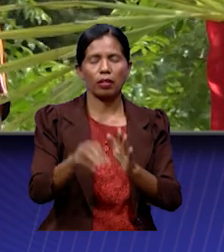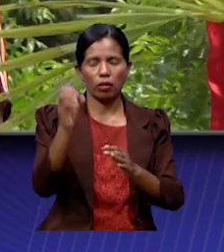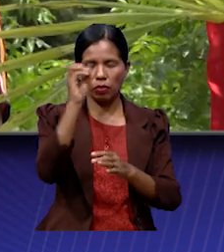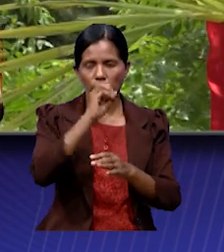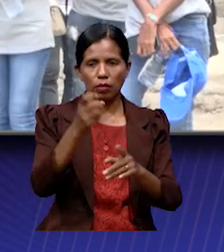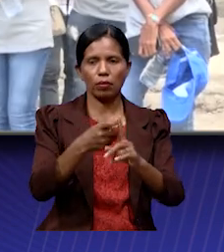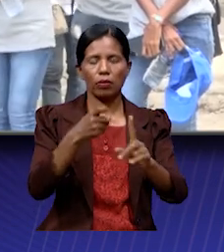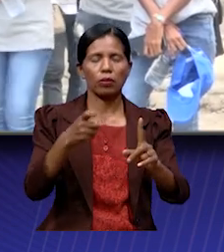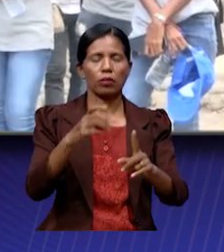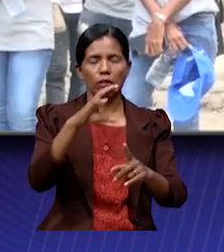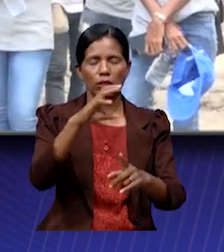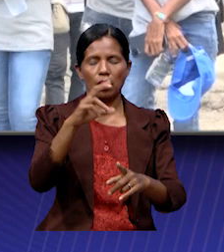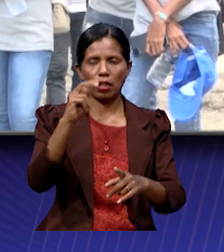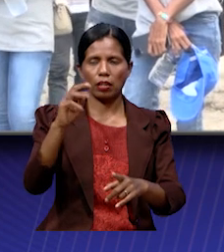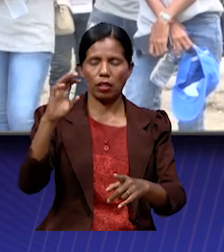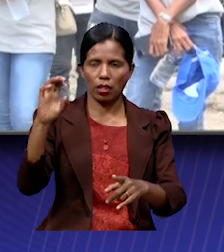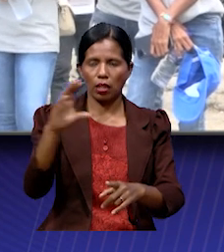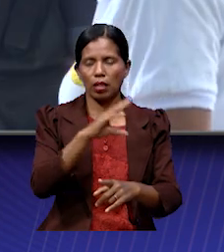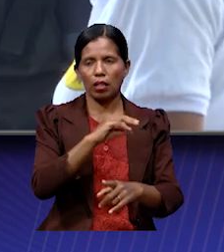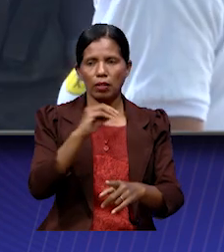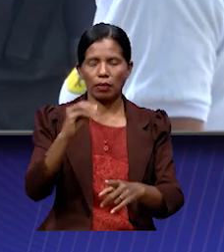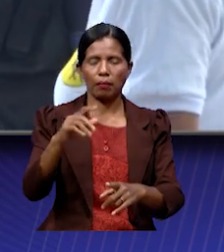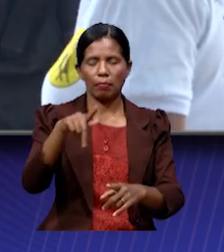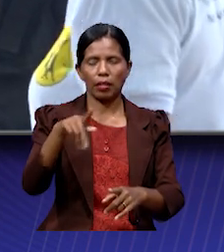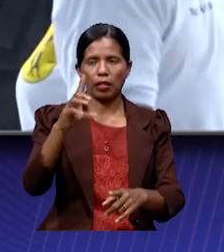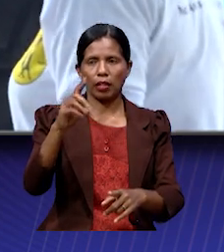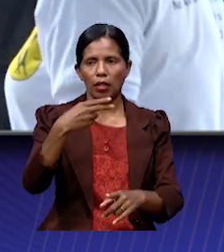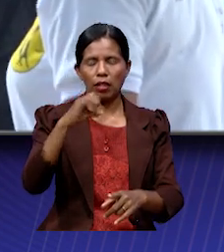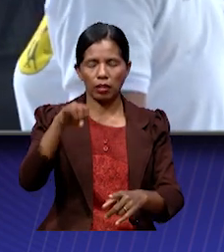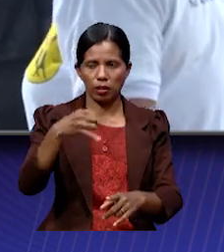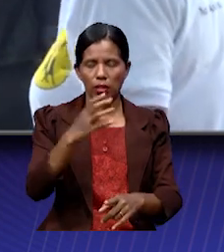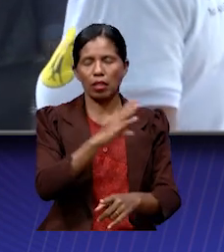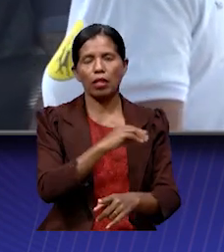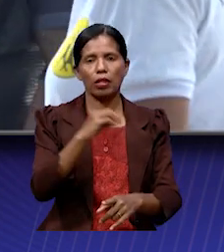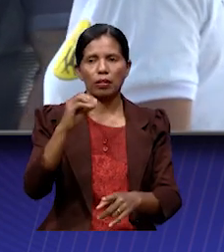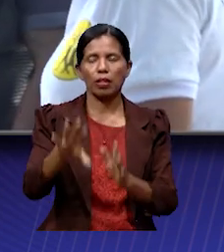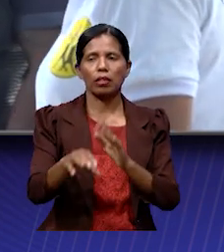usi Comissão Nacional Eleição, Provedoria de Direitos Humanos no Justiça, no retang